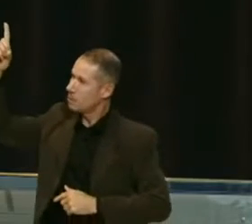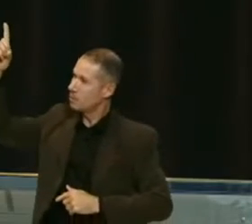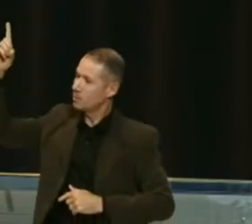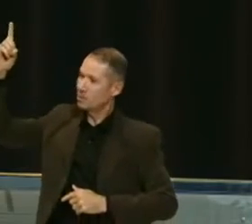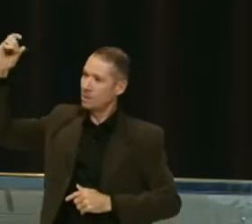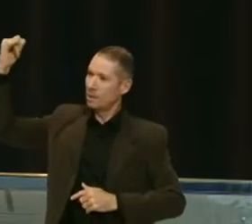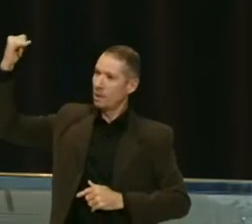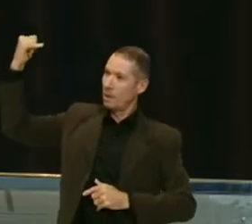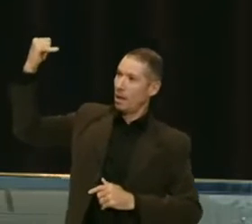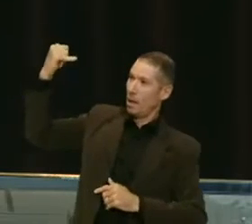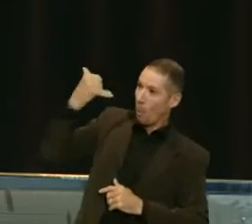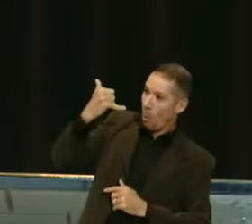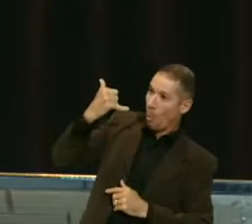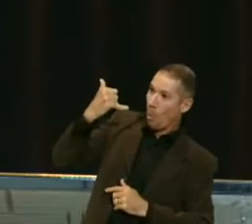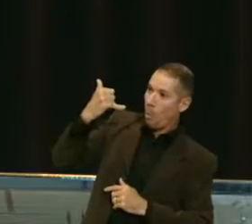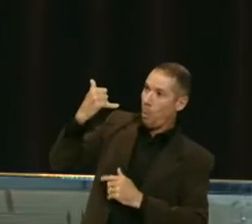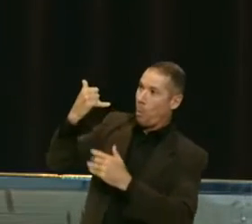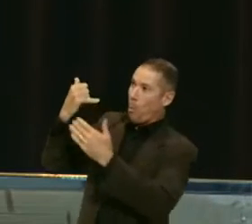traz revelação.